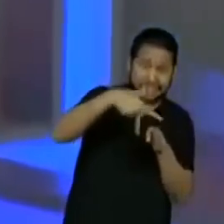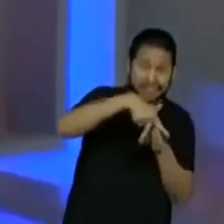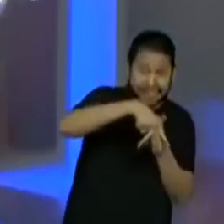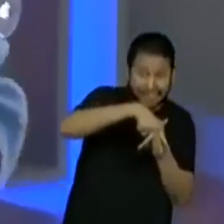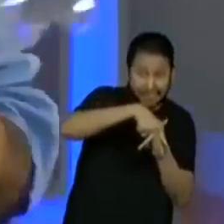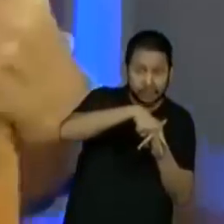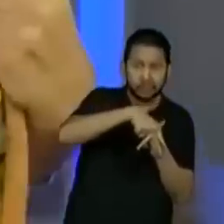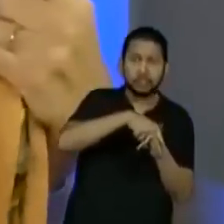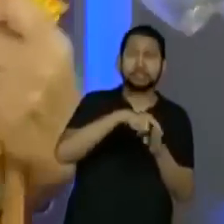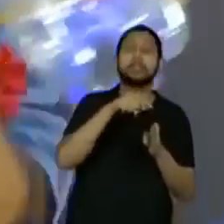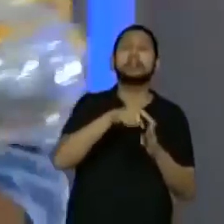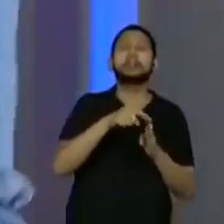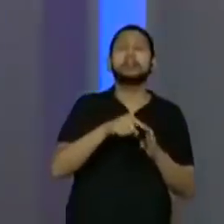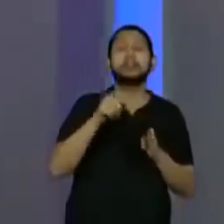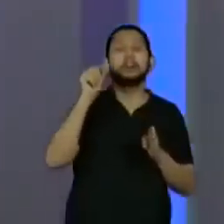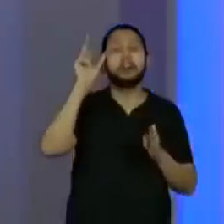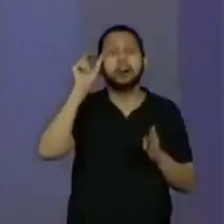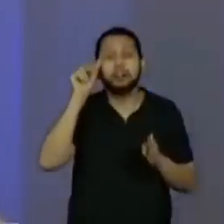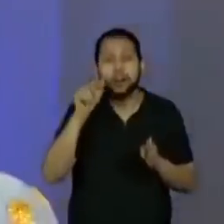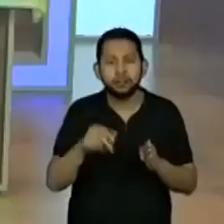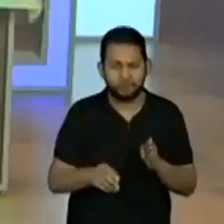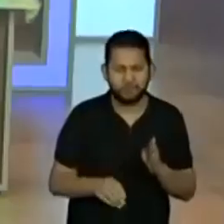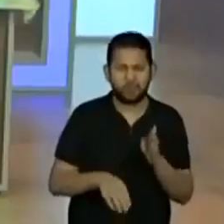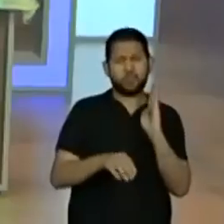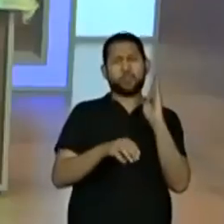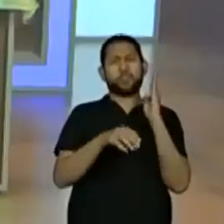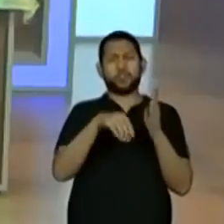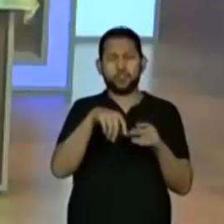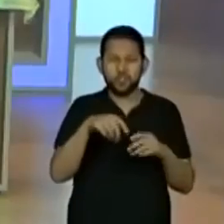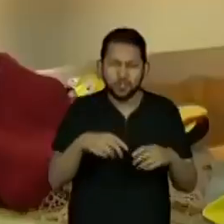no cavalo, o cavalo começou a relinchar.